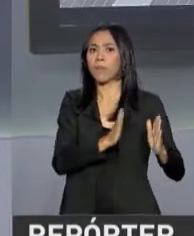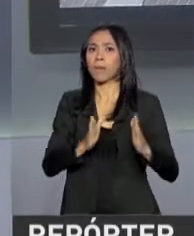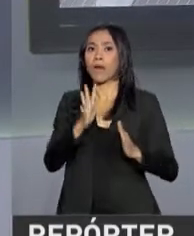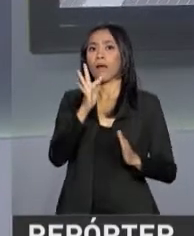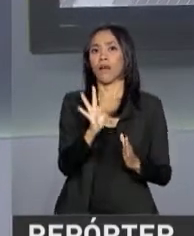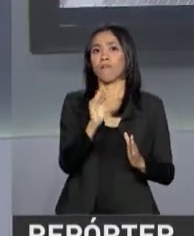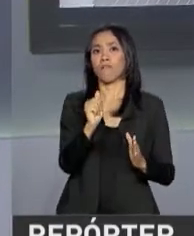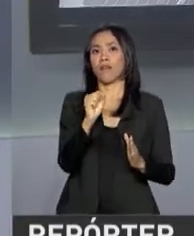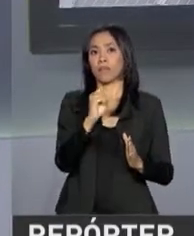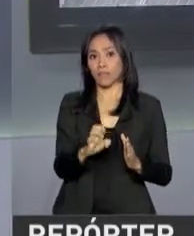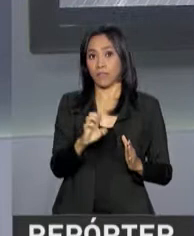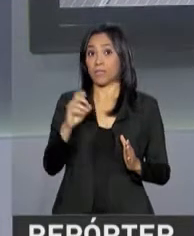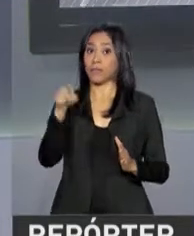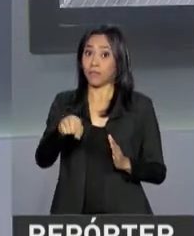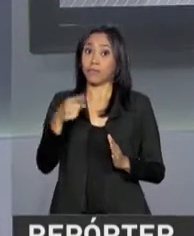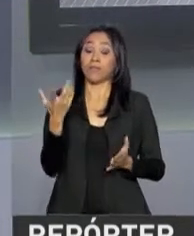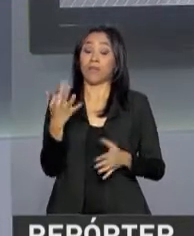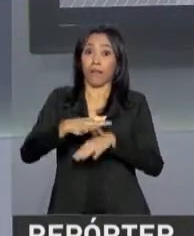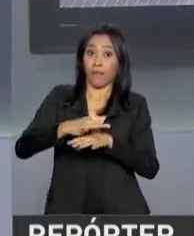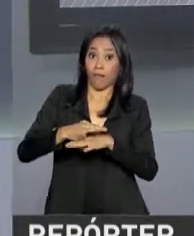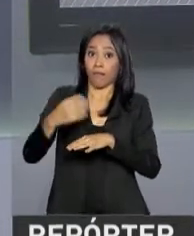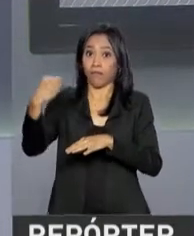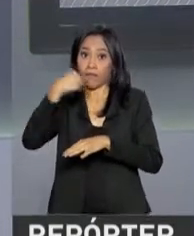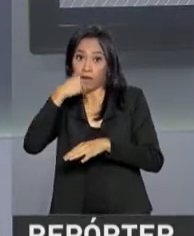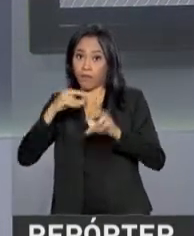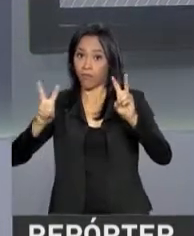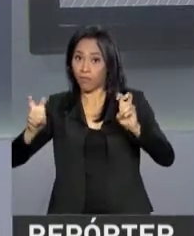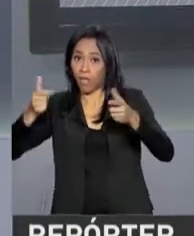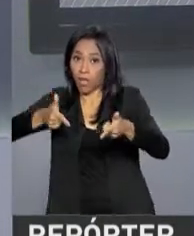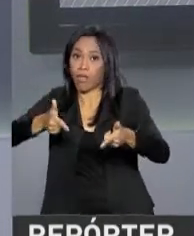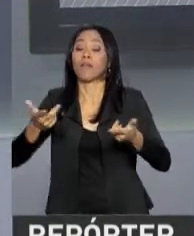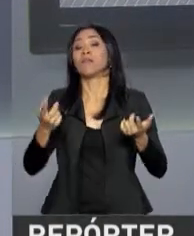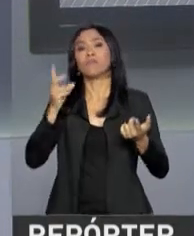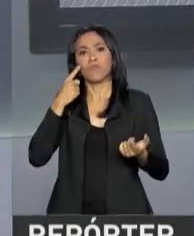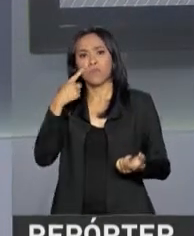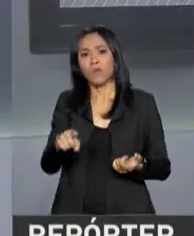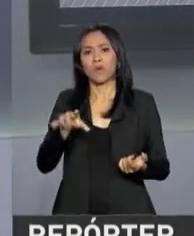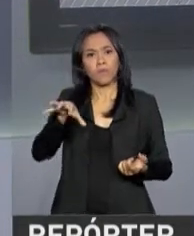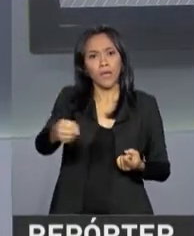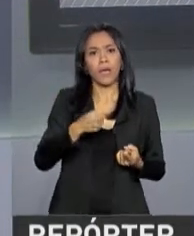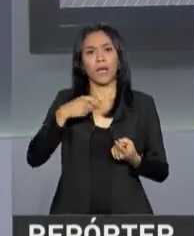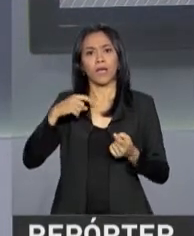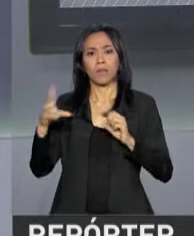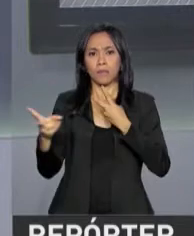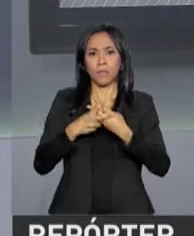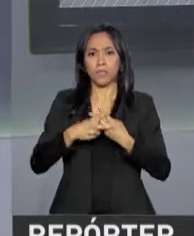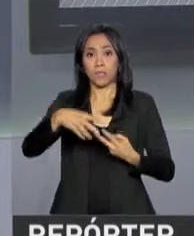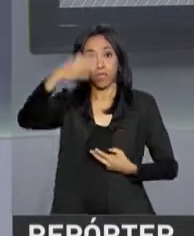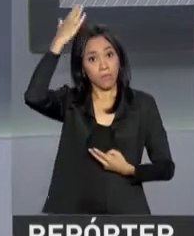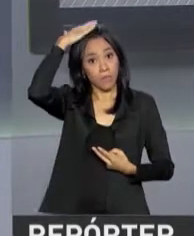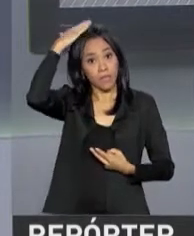chamada operação trapaça são cumpridos mandados de prisão busca e apreensão nos estados do paraná santa catarina